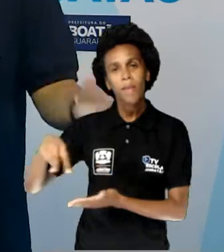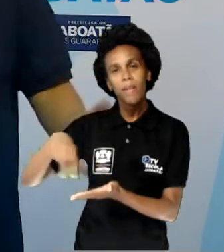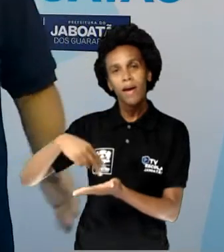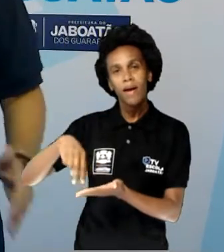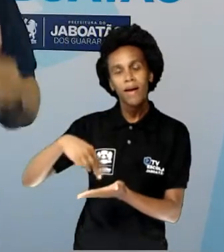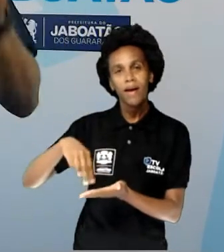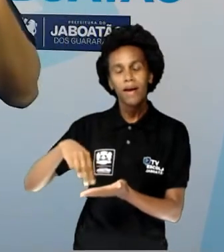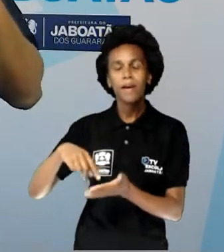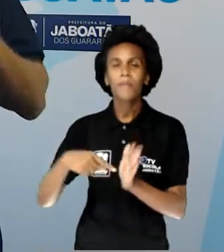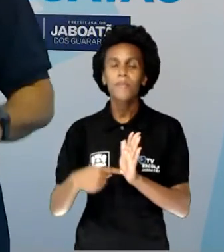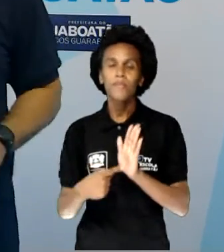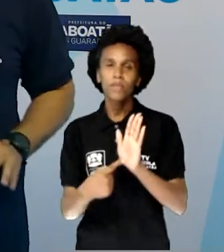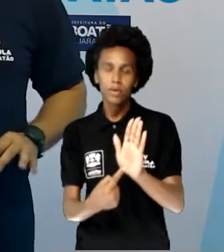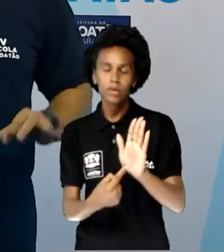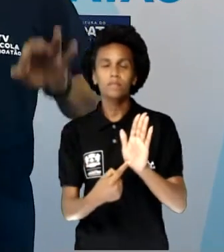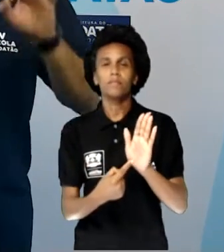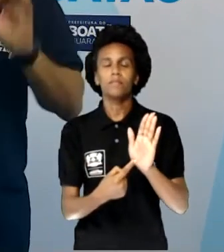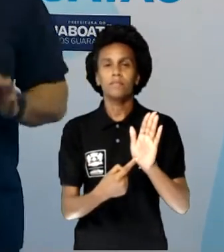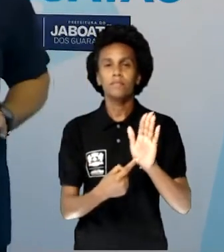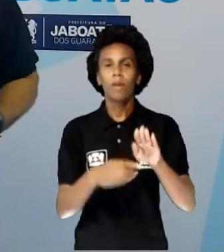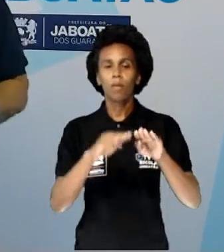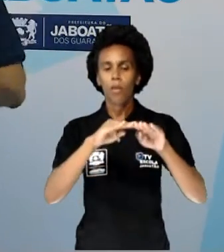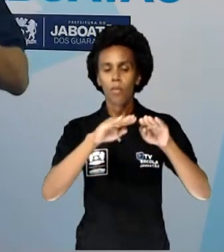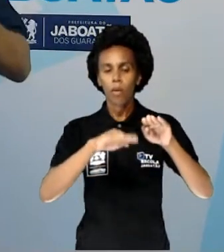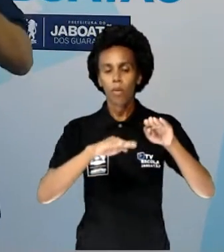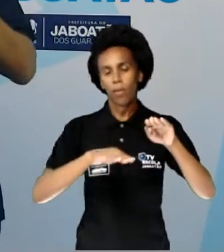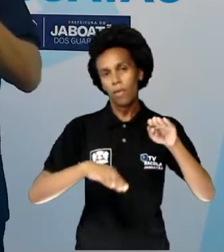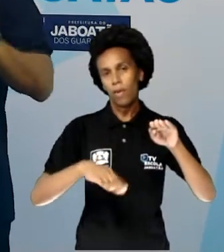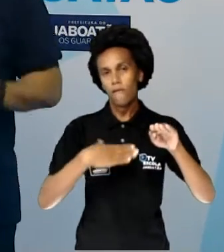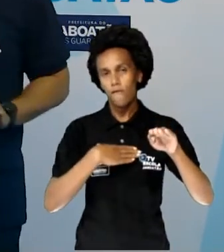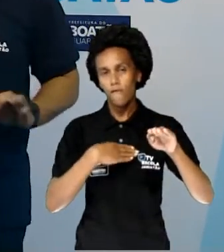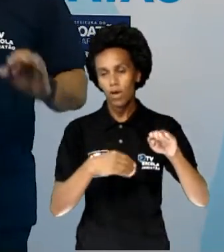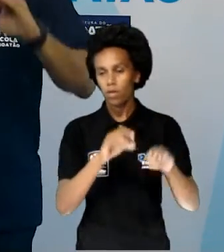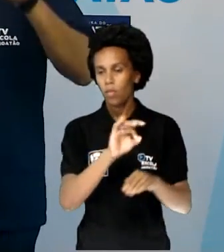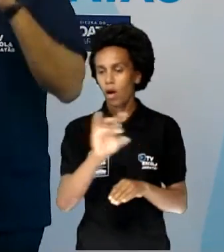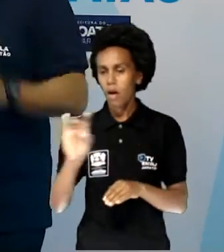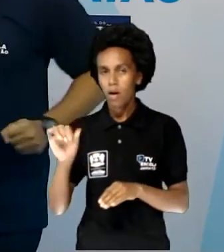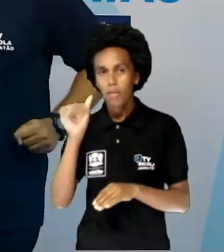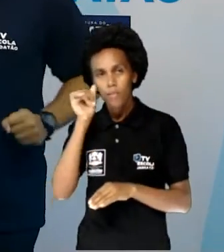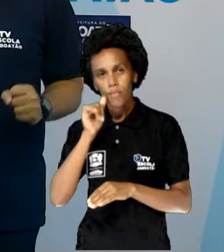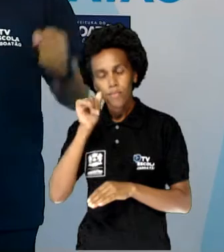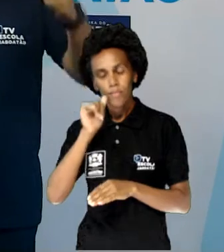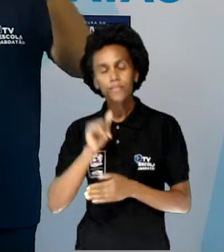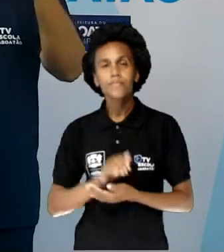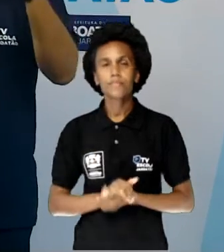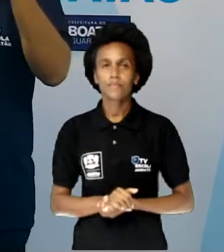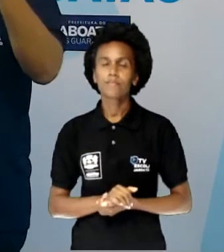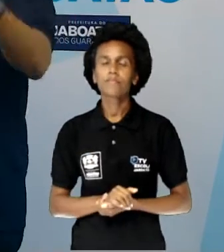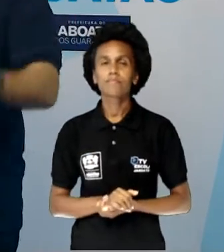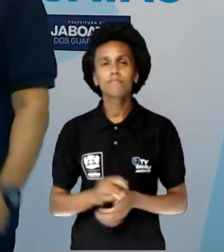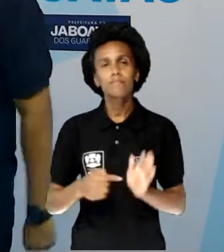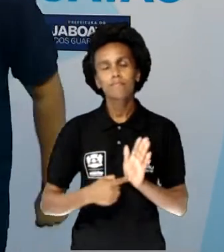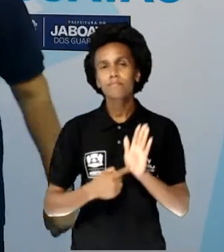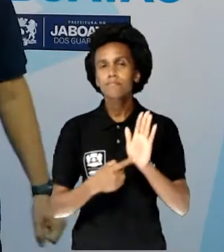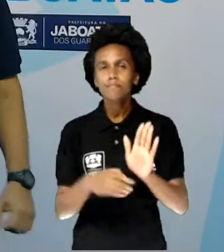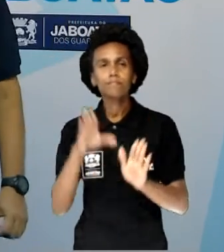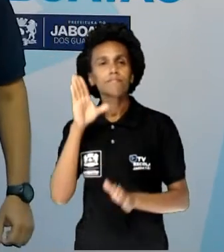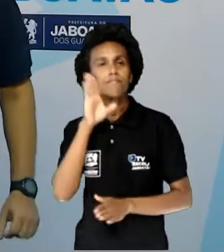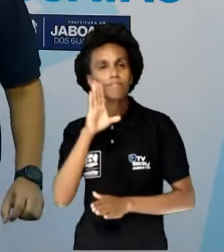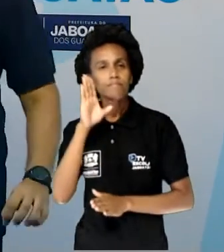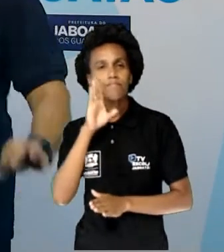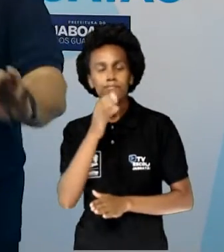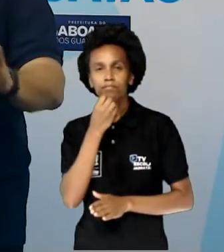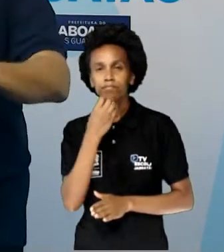número de filhos por mulher, está diminuindo. Agora eu quero te mostrar uma coisa muito legal. Cara, isso vai ser bacana assim para a tua